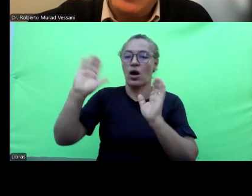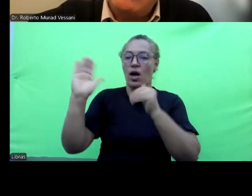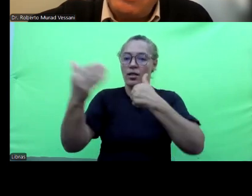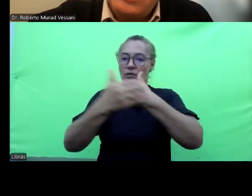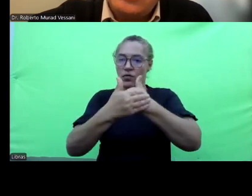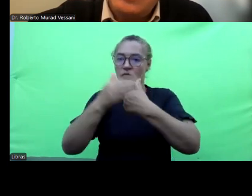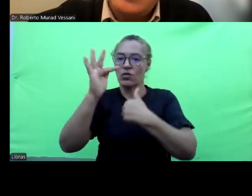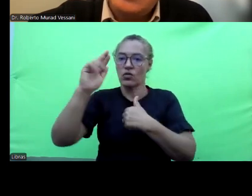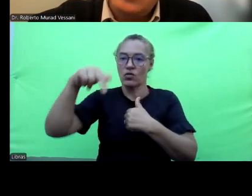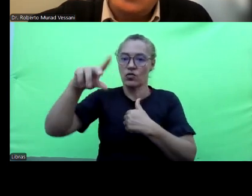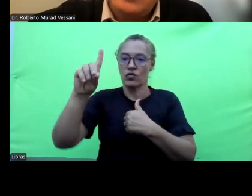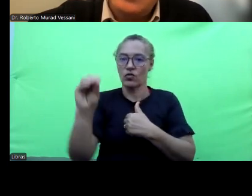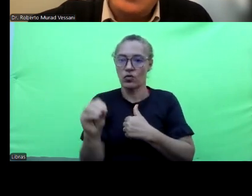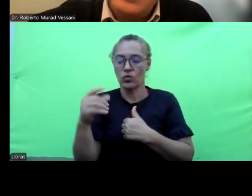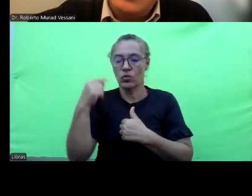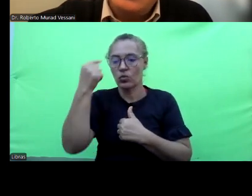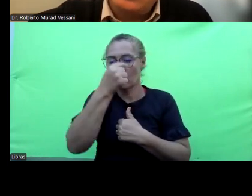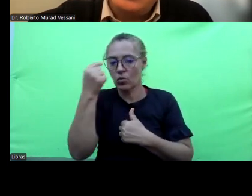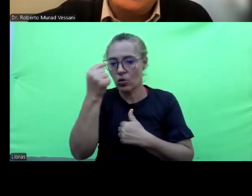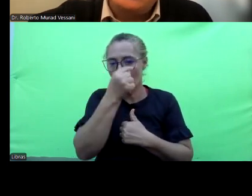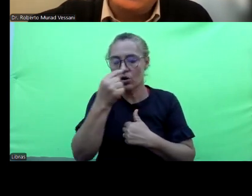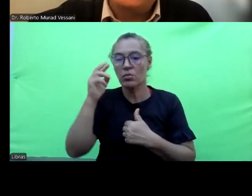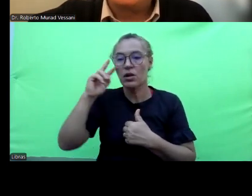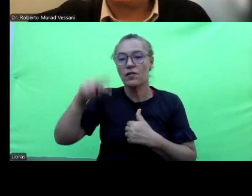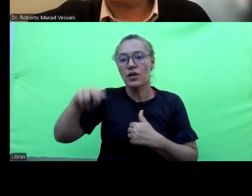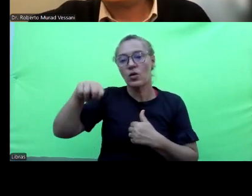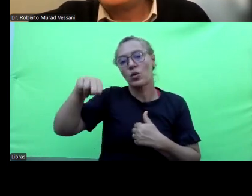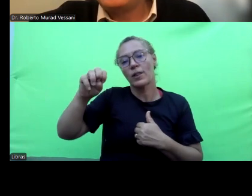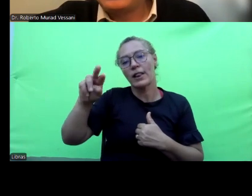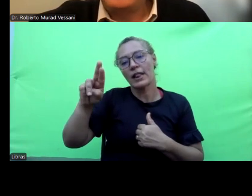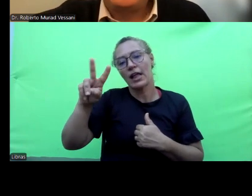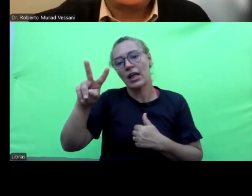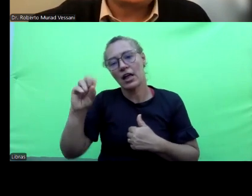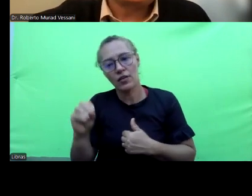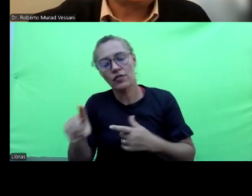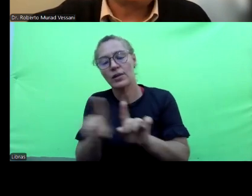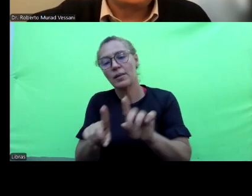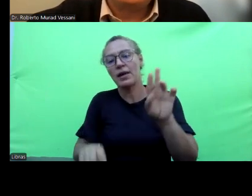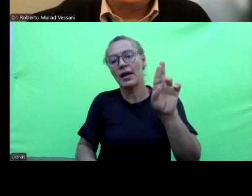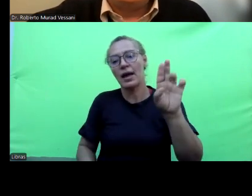para ver o nervo óptico, que é essa estrutura aqui, e toda a retina e os vasos sanguíneos.